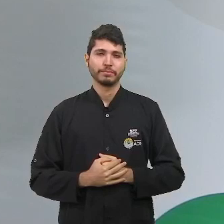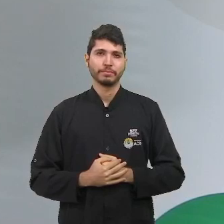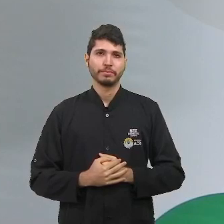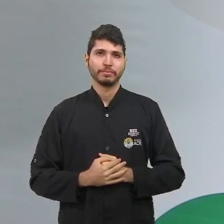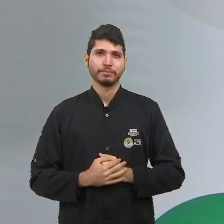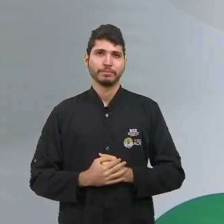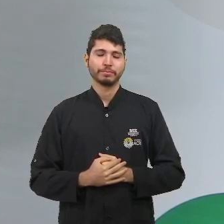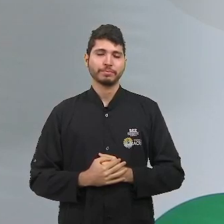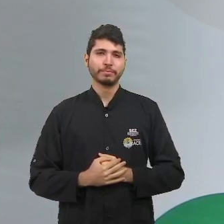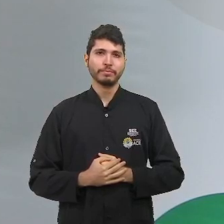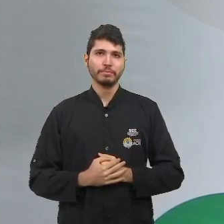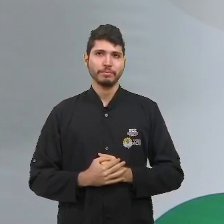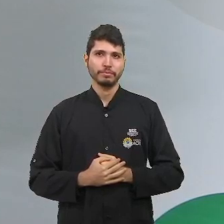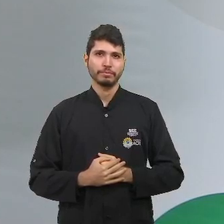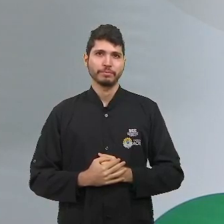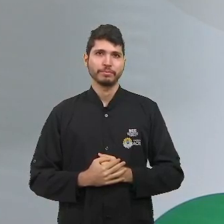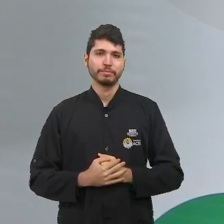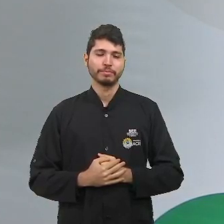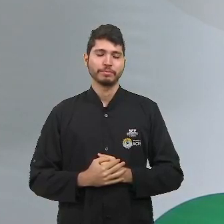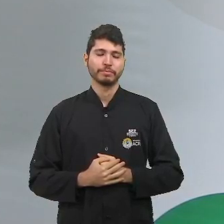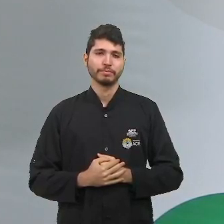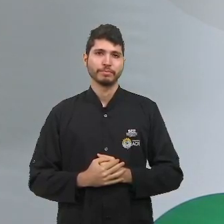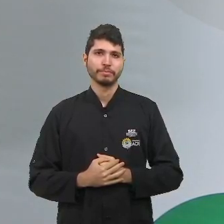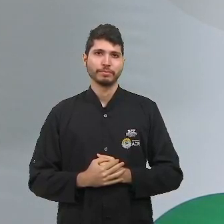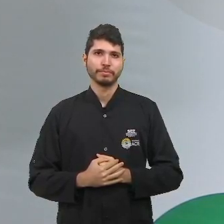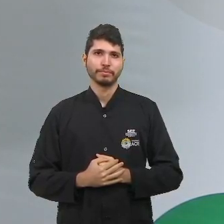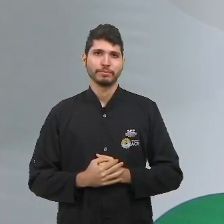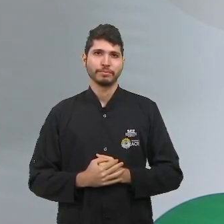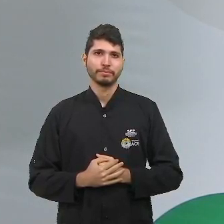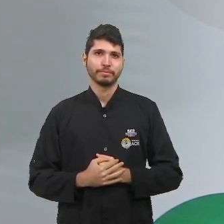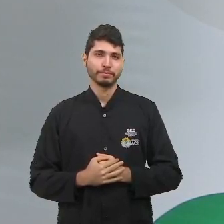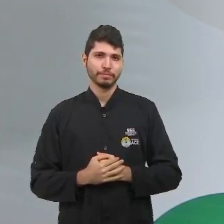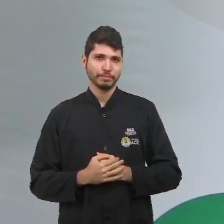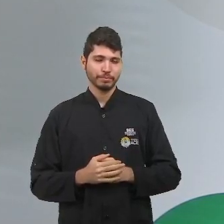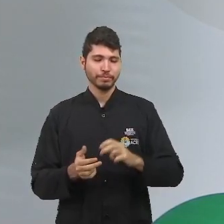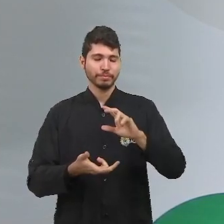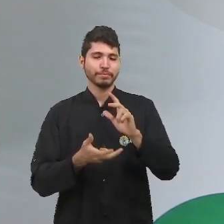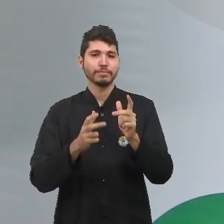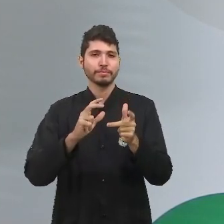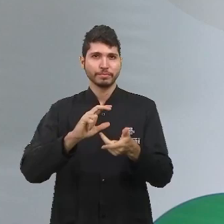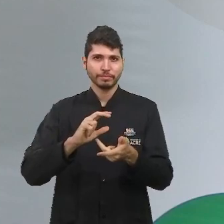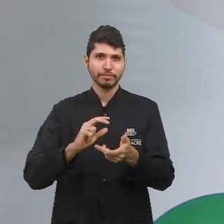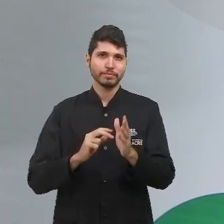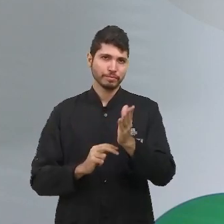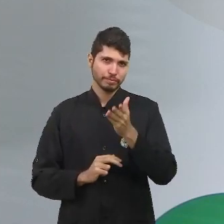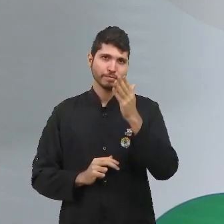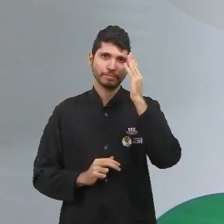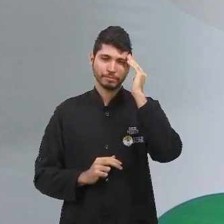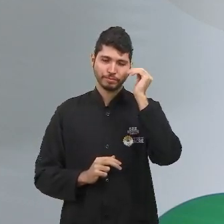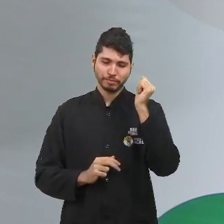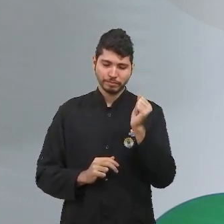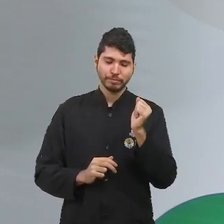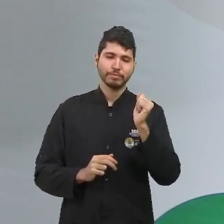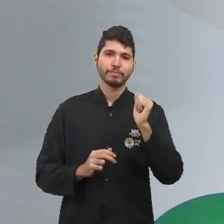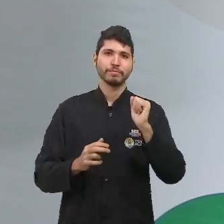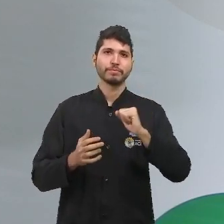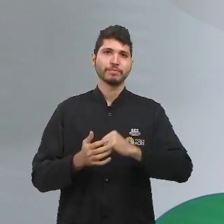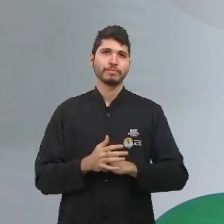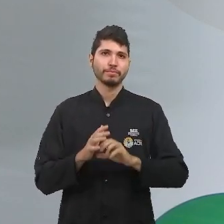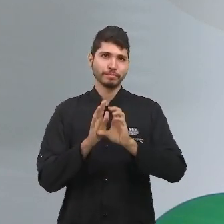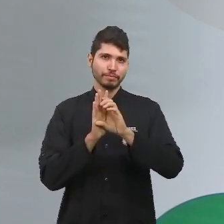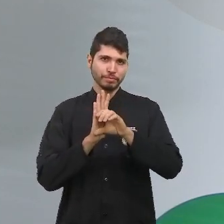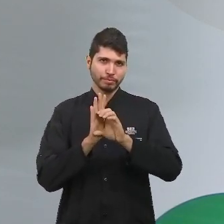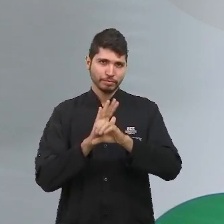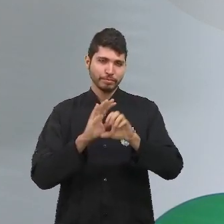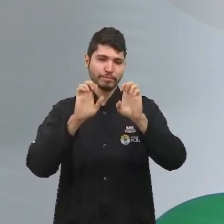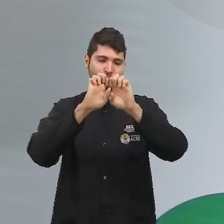Agora que nós entendemos o que é um poliedro, nós vamos falar um pouco sobre uma relação